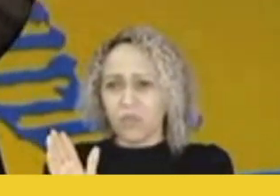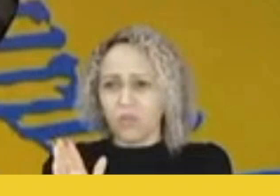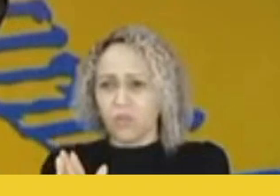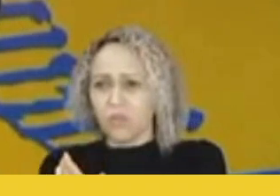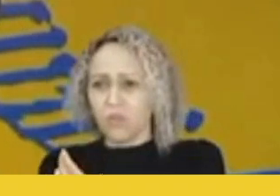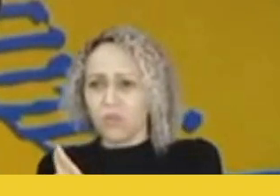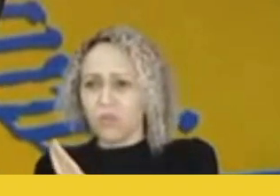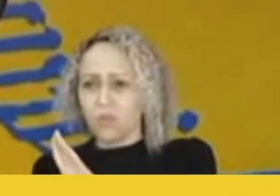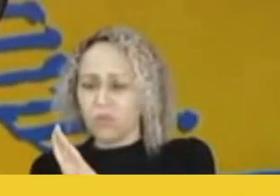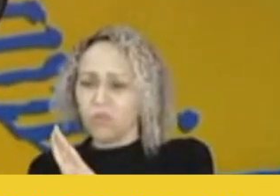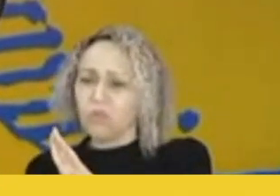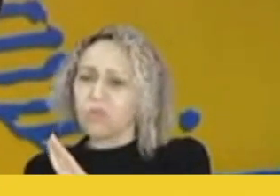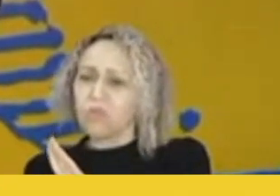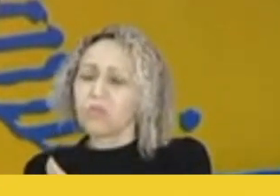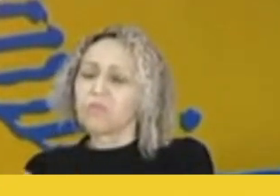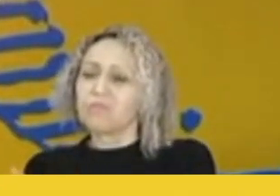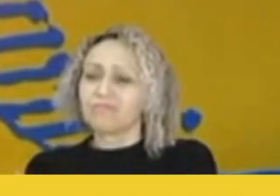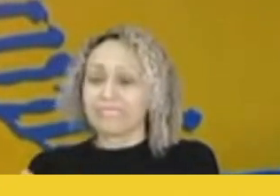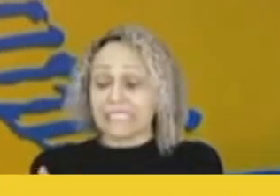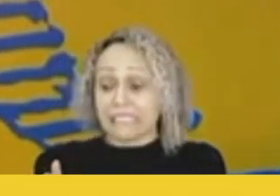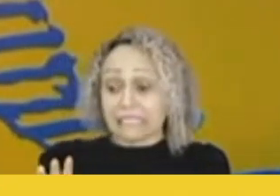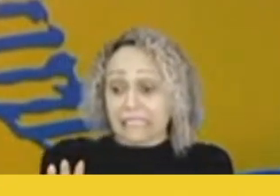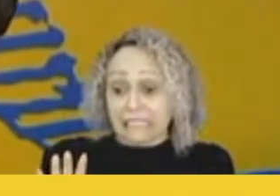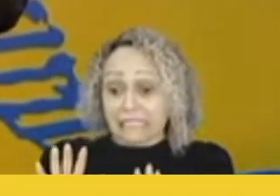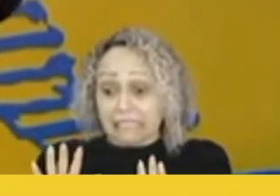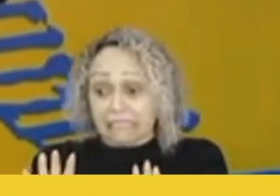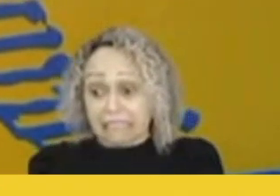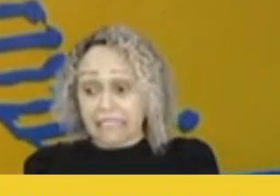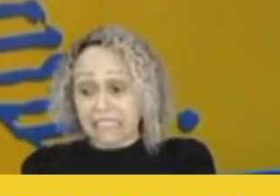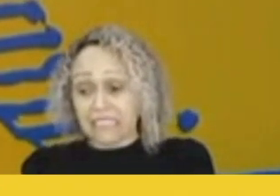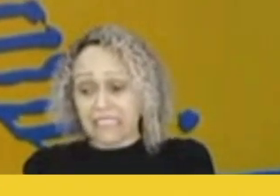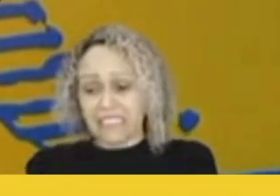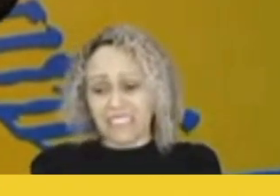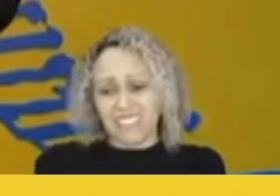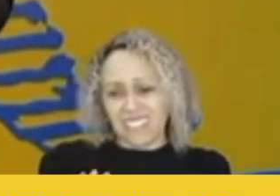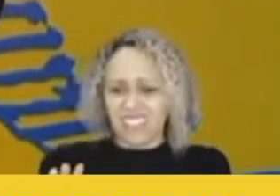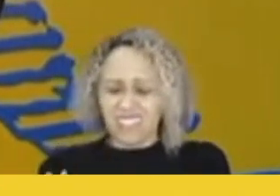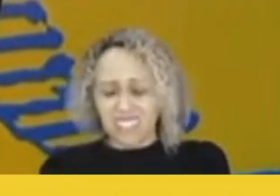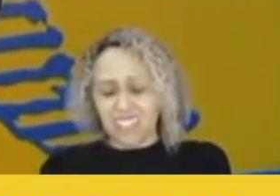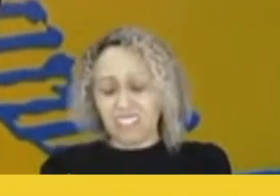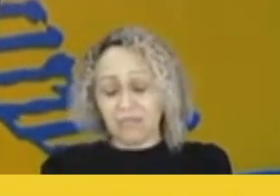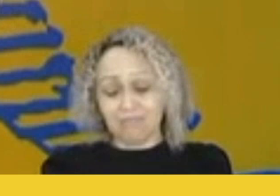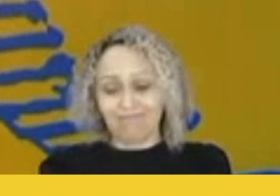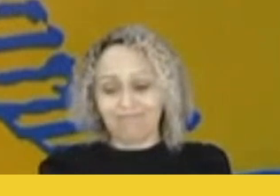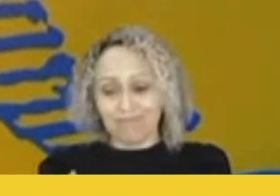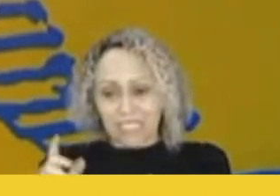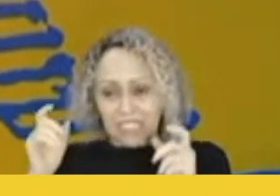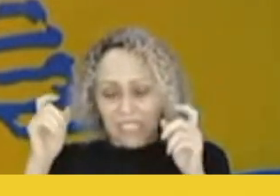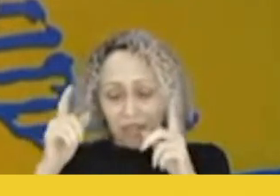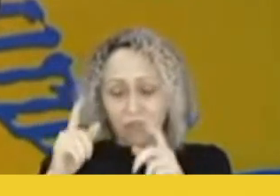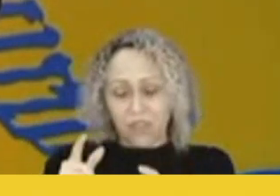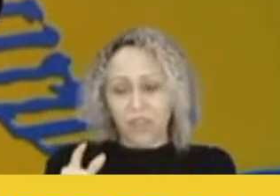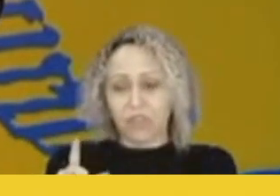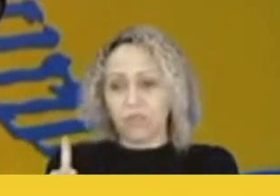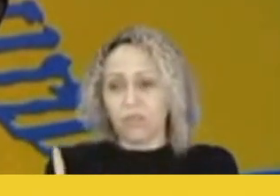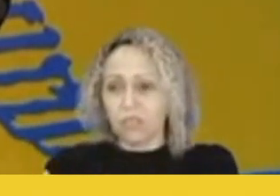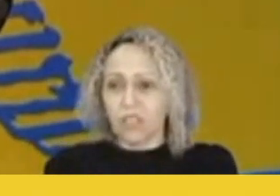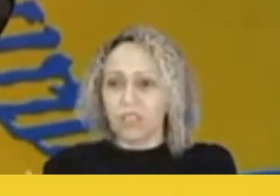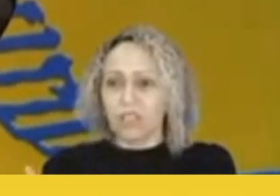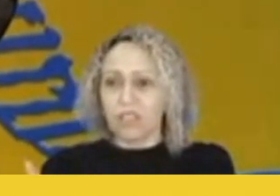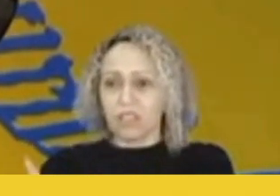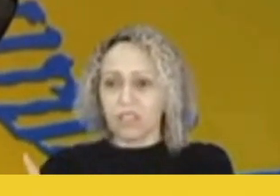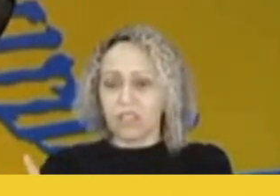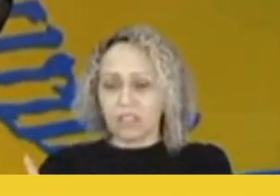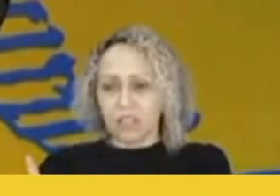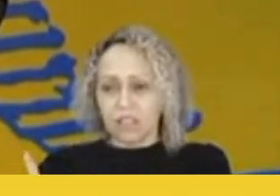cenário de paralisação de serviços essenciais da Polícia Federal. Há exemplo dos que eu mencionei, e quando falo